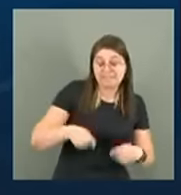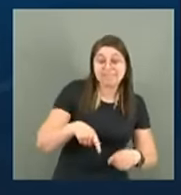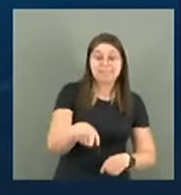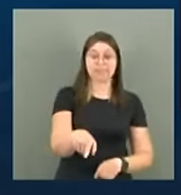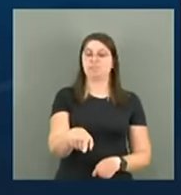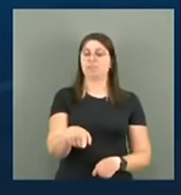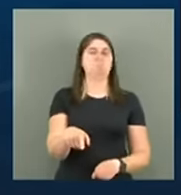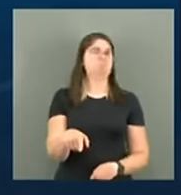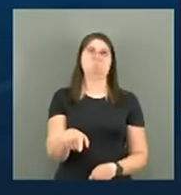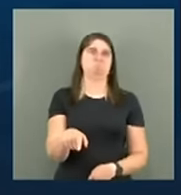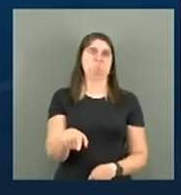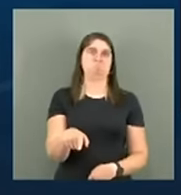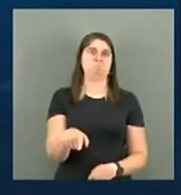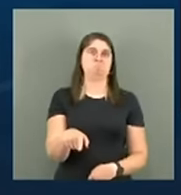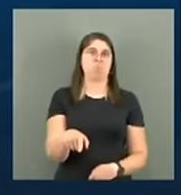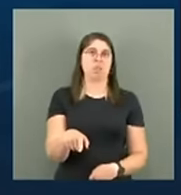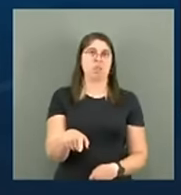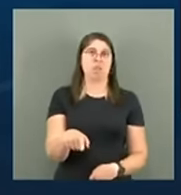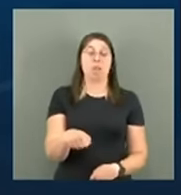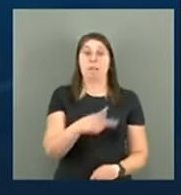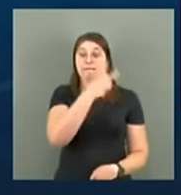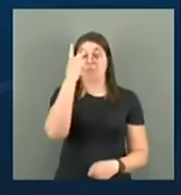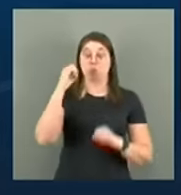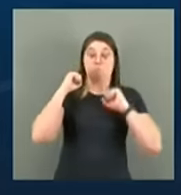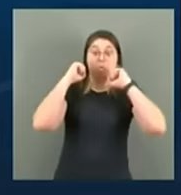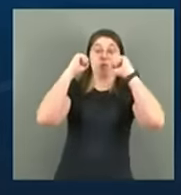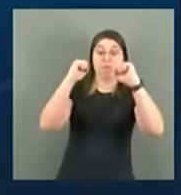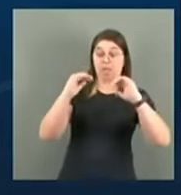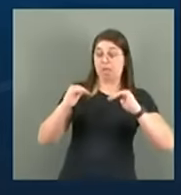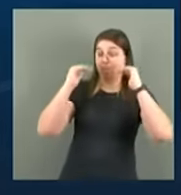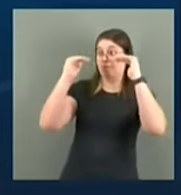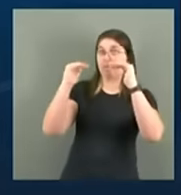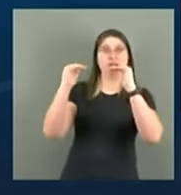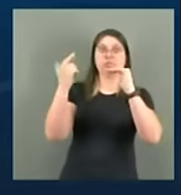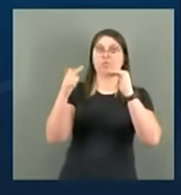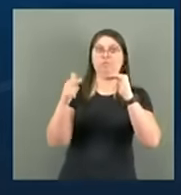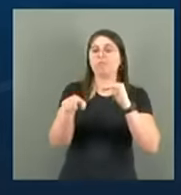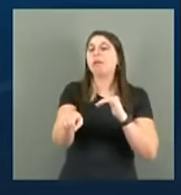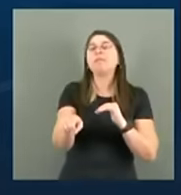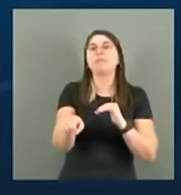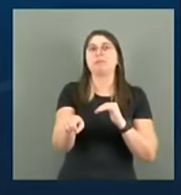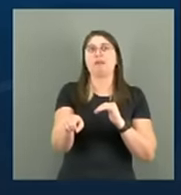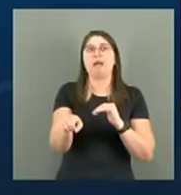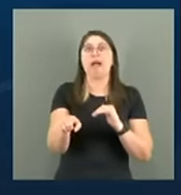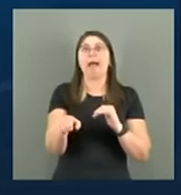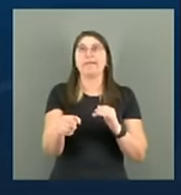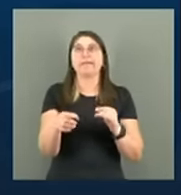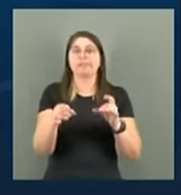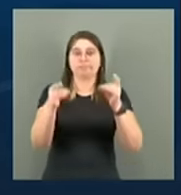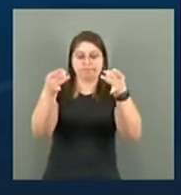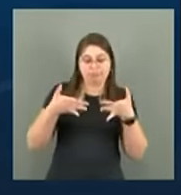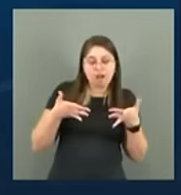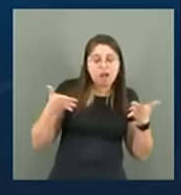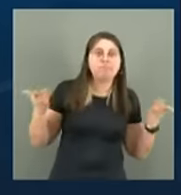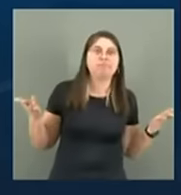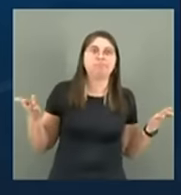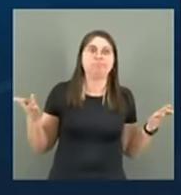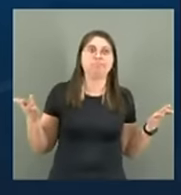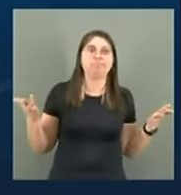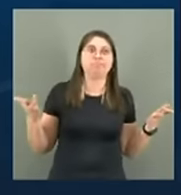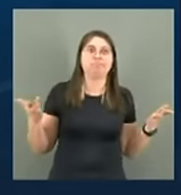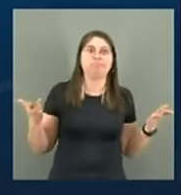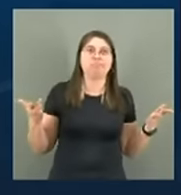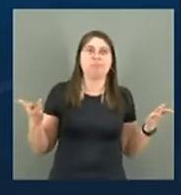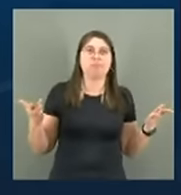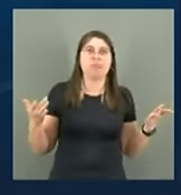né? Os grandes, poderosos, não entram aí. Aí sobra para alguém e aí, infelizmente, vocês trombaram em mim e eu